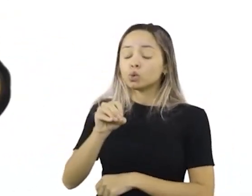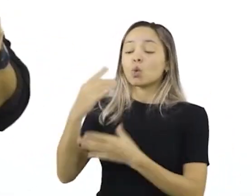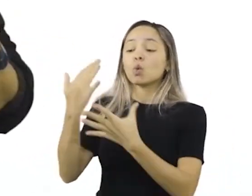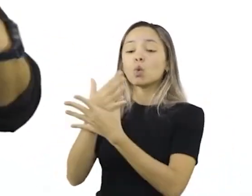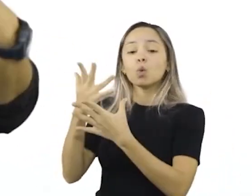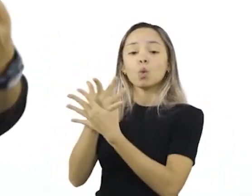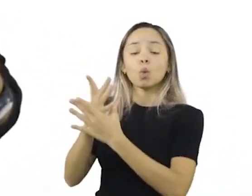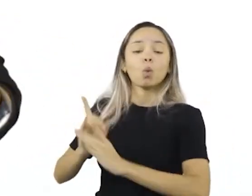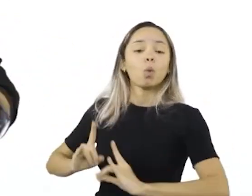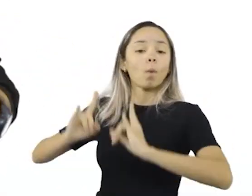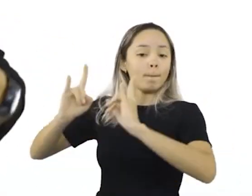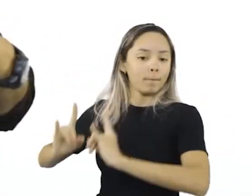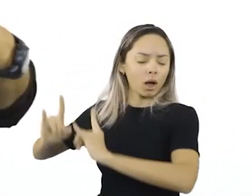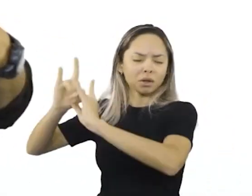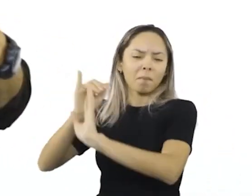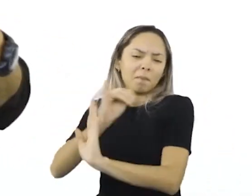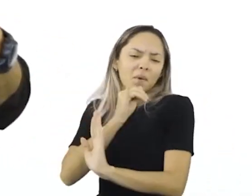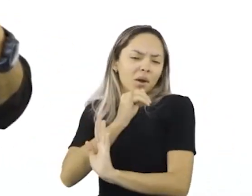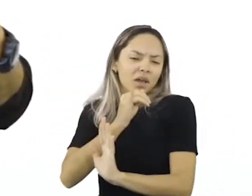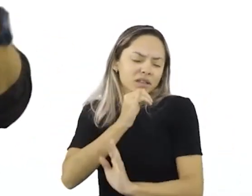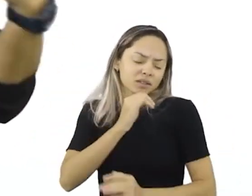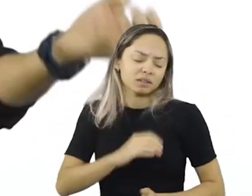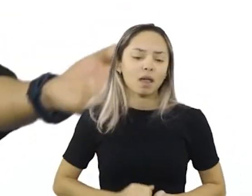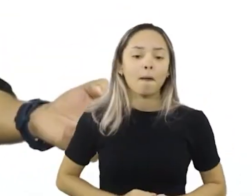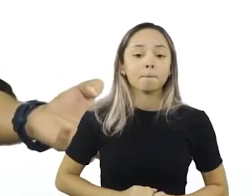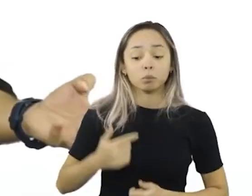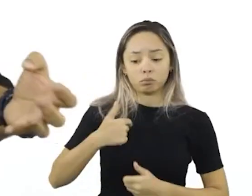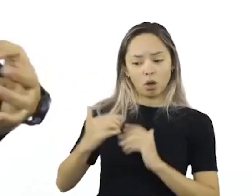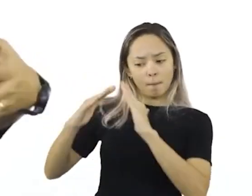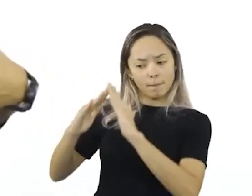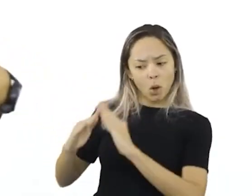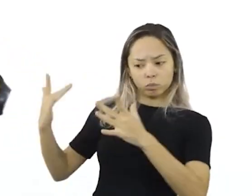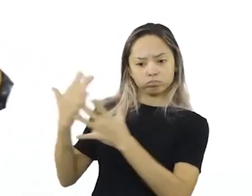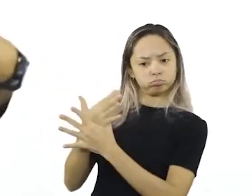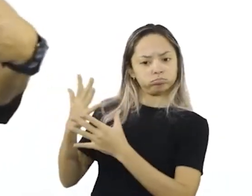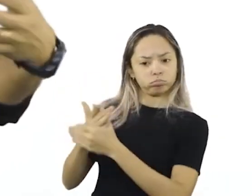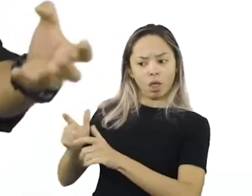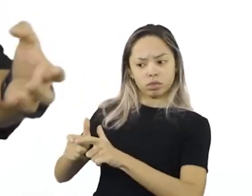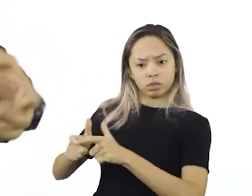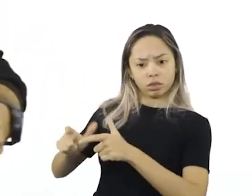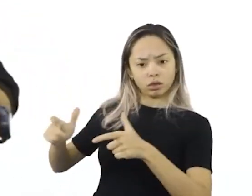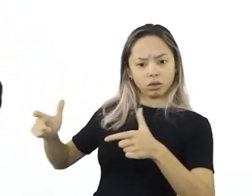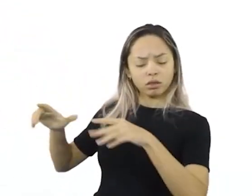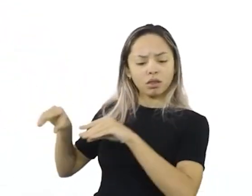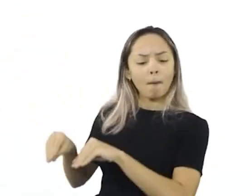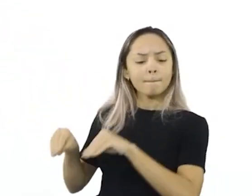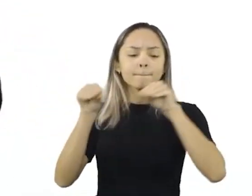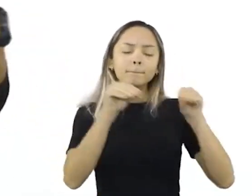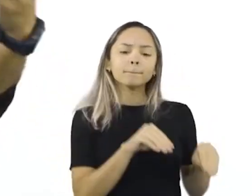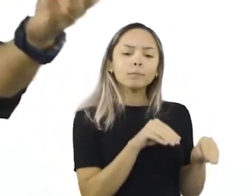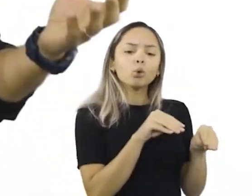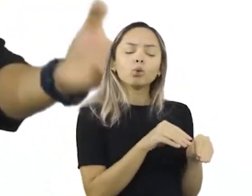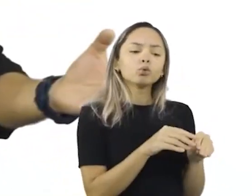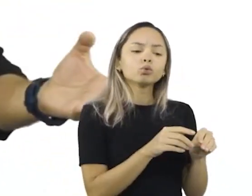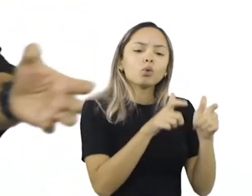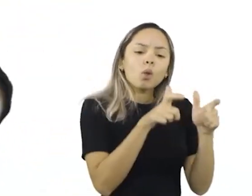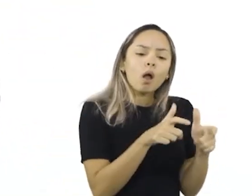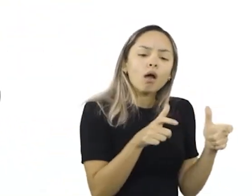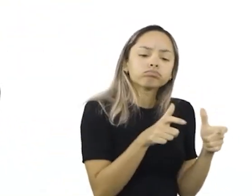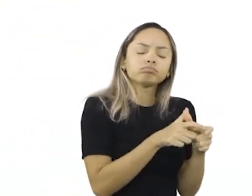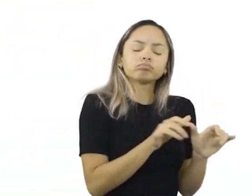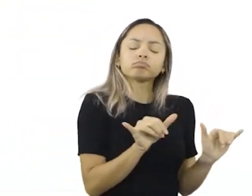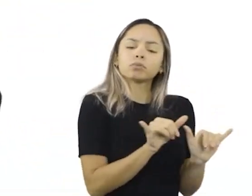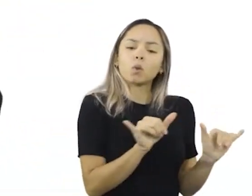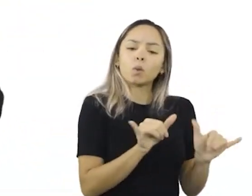hoje se desloca de uma grande cidade para uma área mais tranquila, para um sítio? Hoje em dia nós